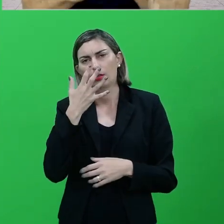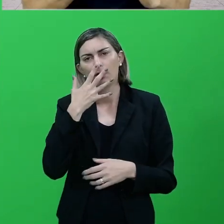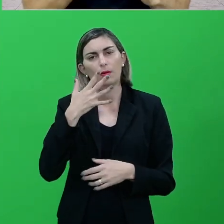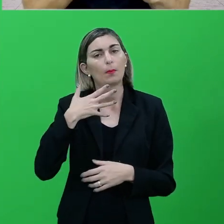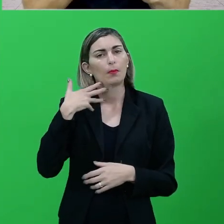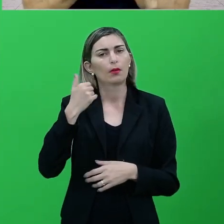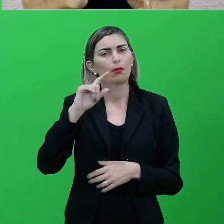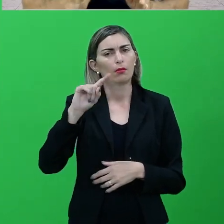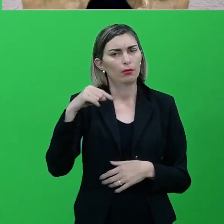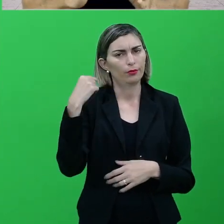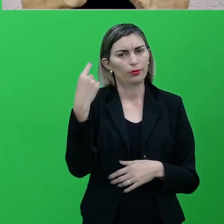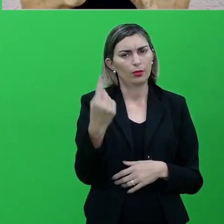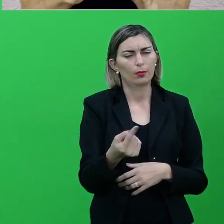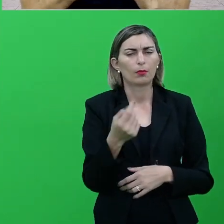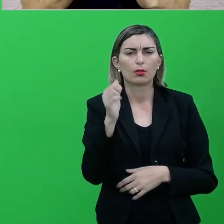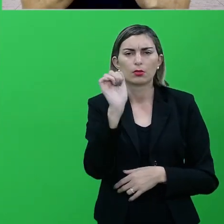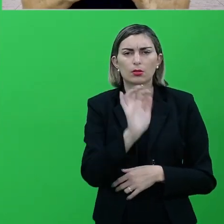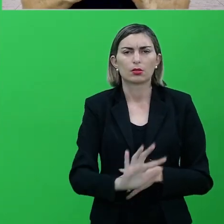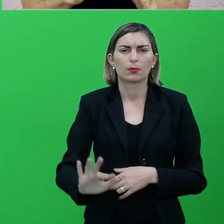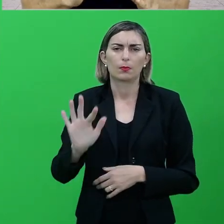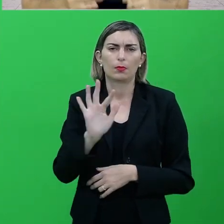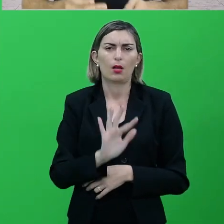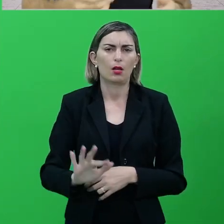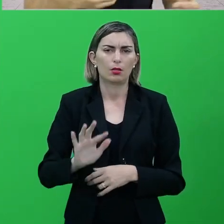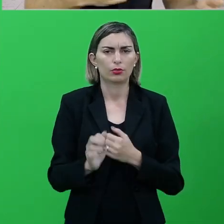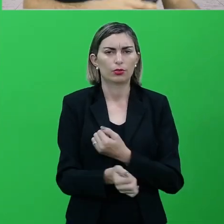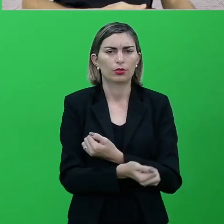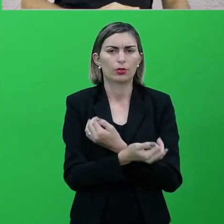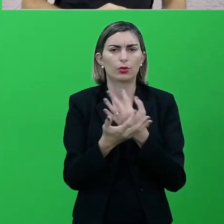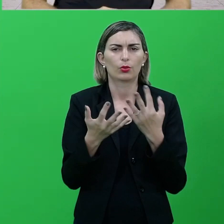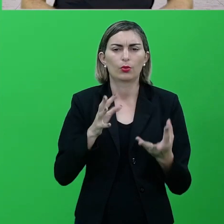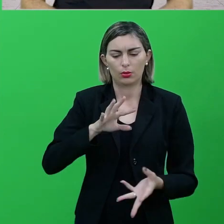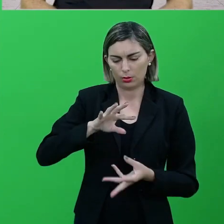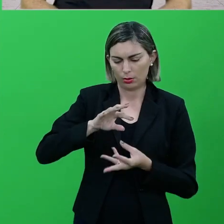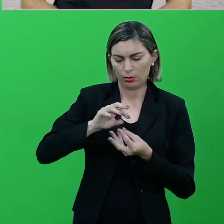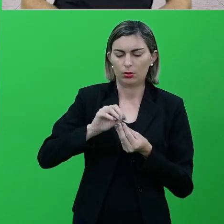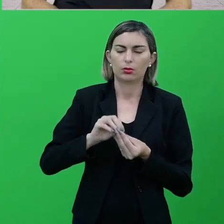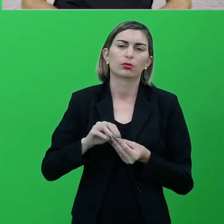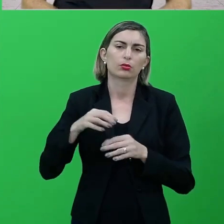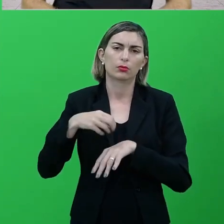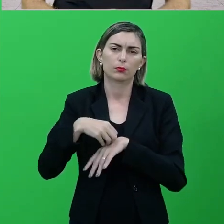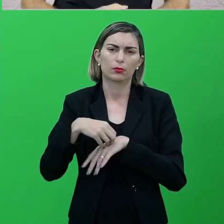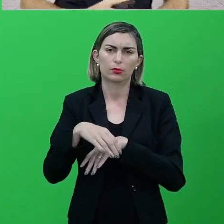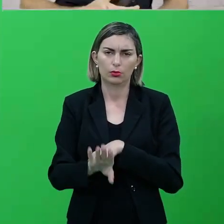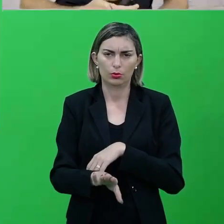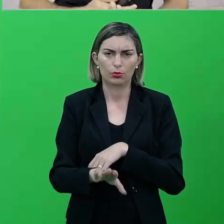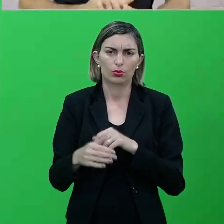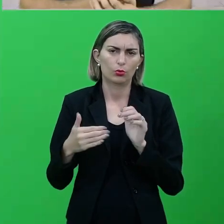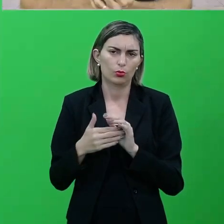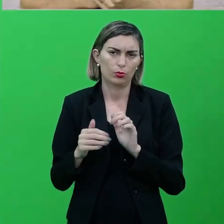depois, né, para essa imagem, né, enquanto um resumo daquilo que a gente trouxe nas últimas telas.